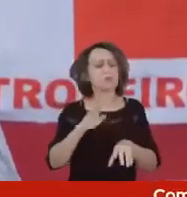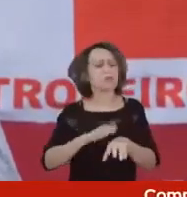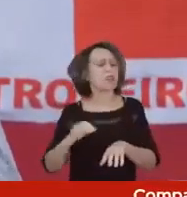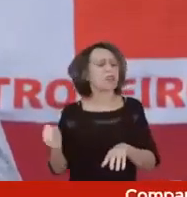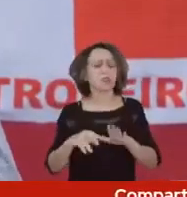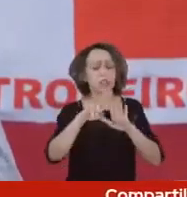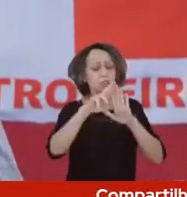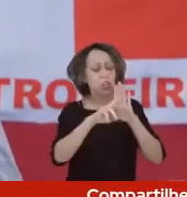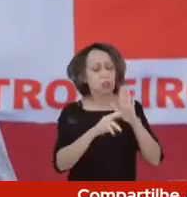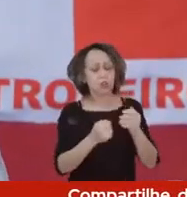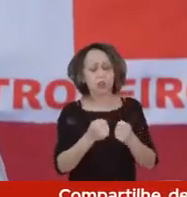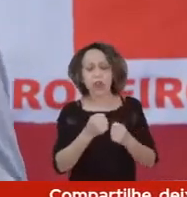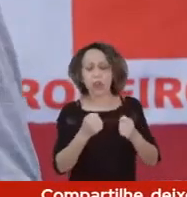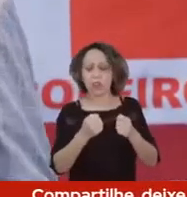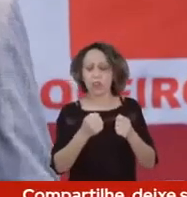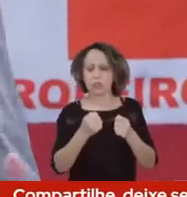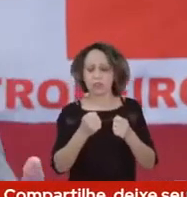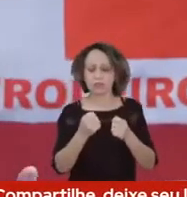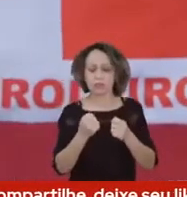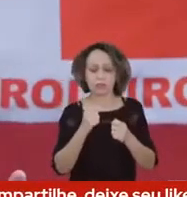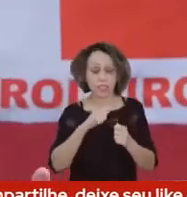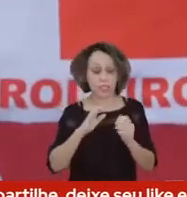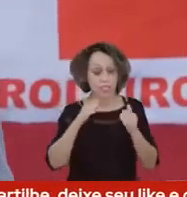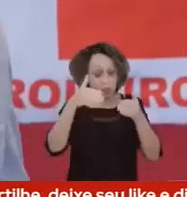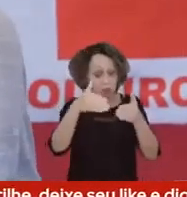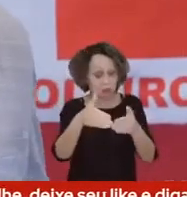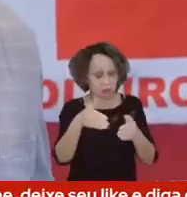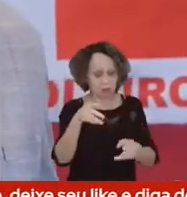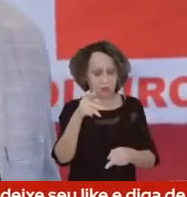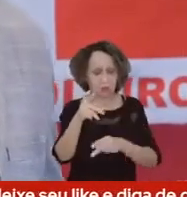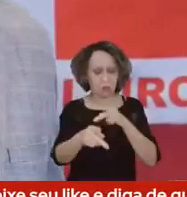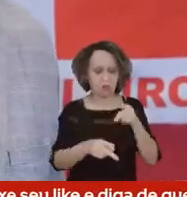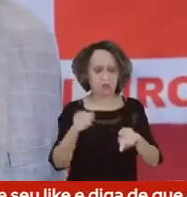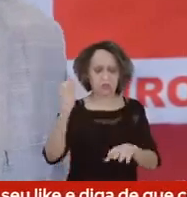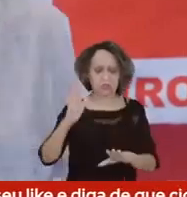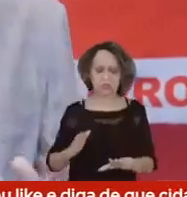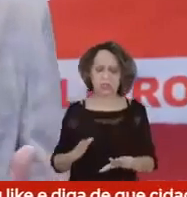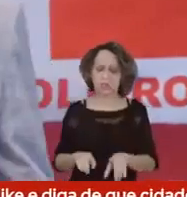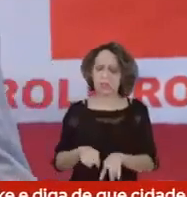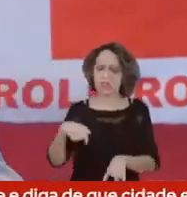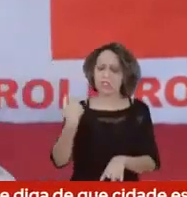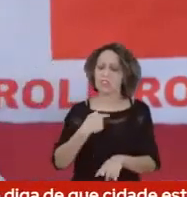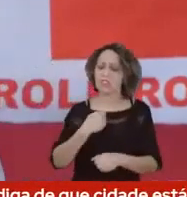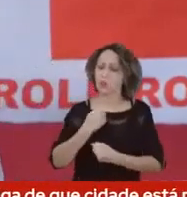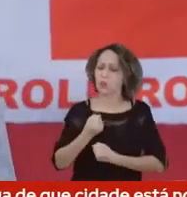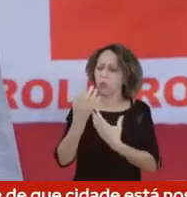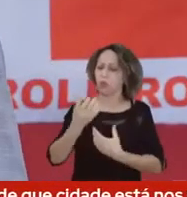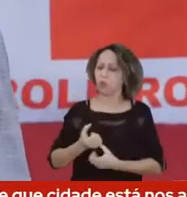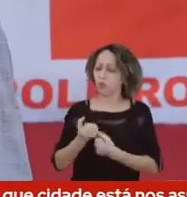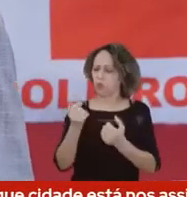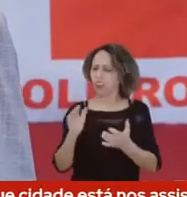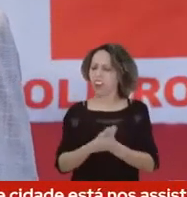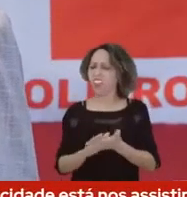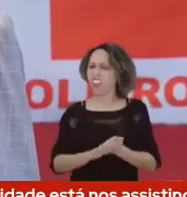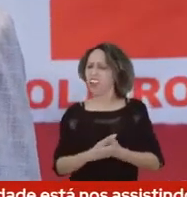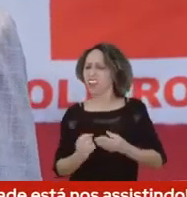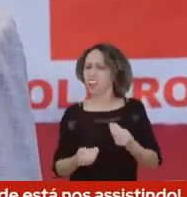brasileiro. Mas, se a gente não conta essa narrativa, permanece a narrativa deles.